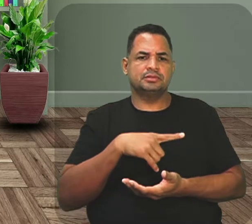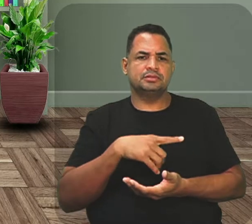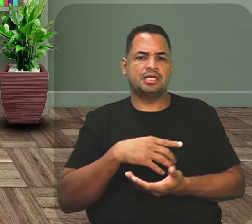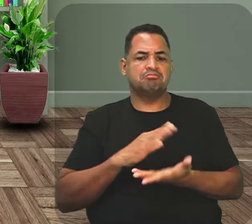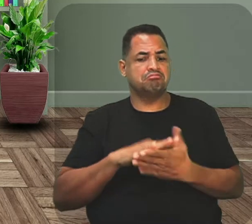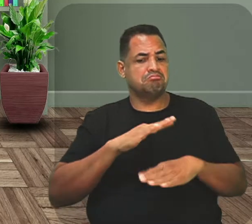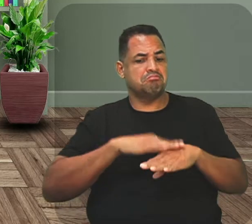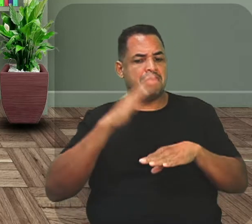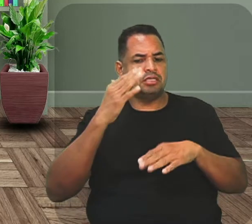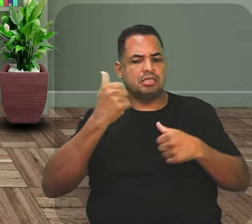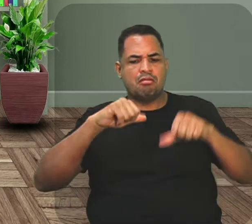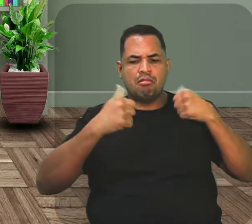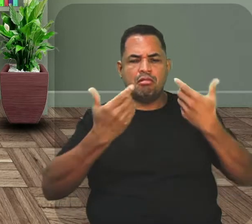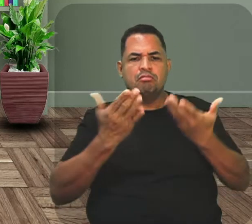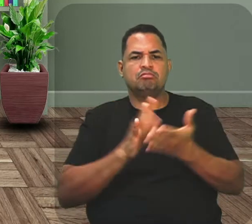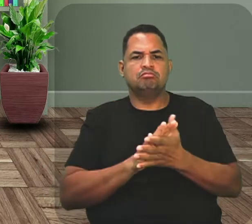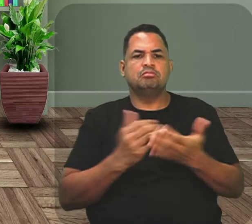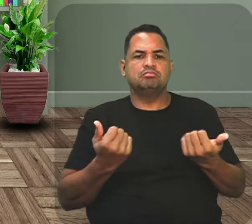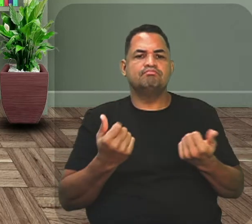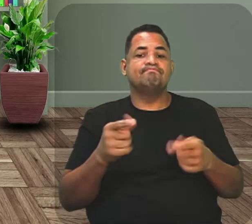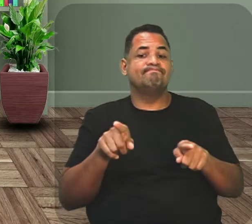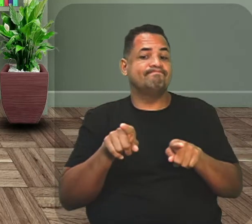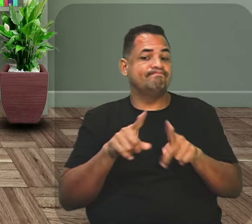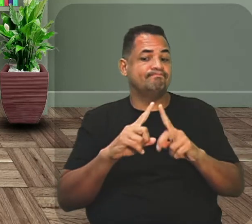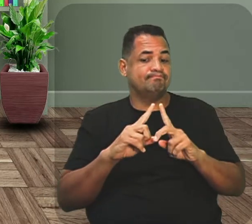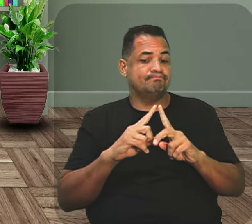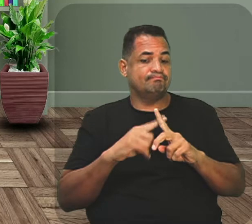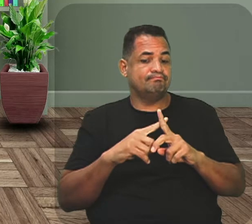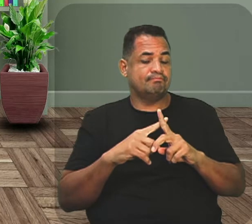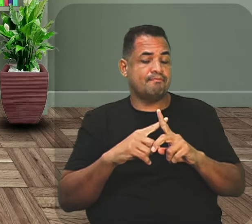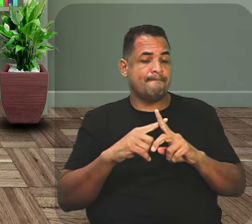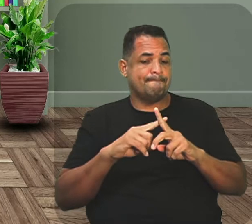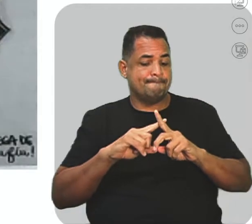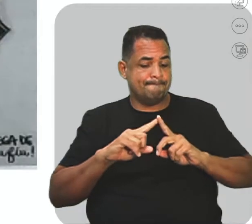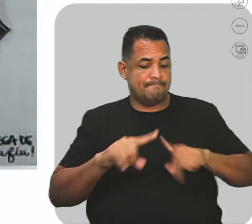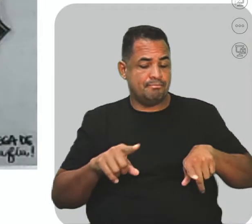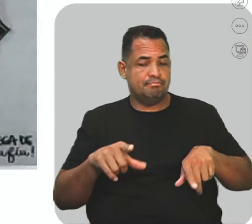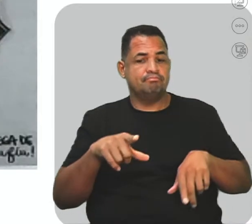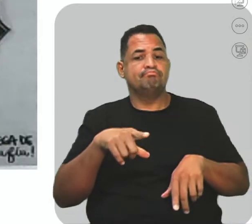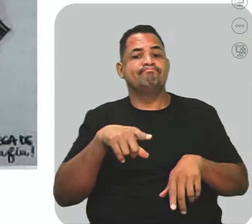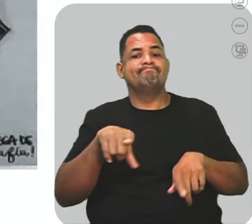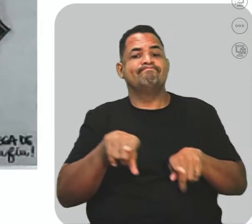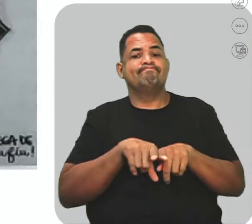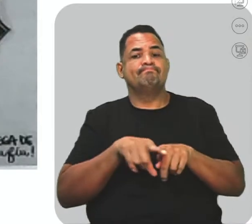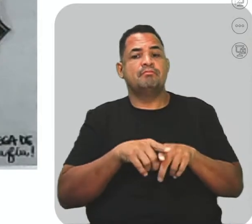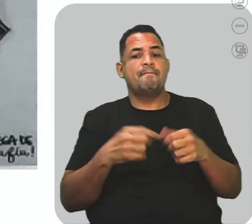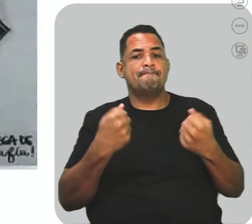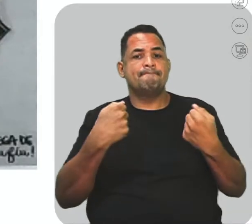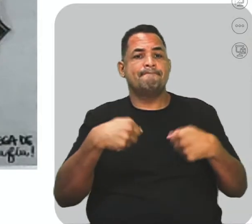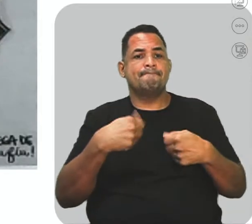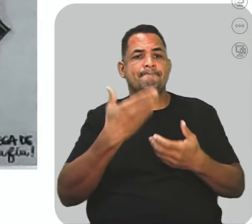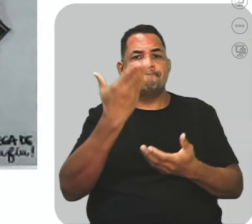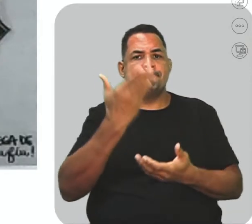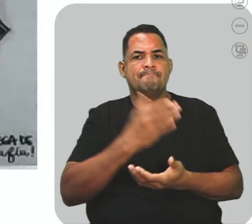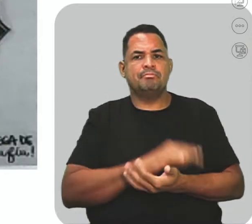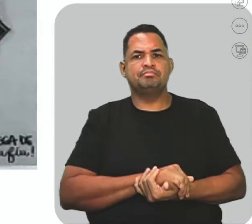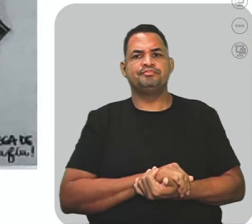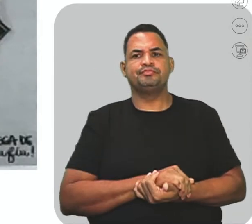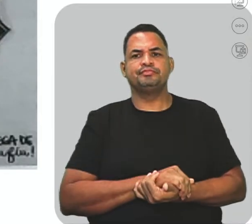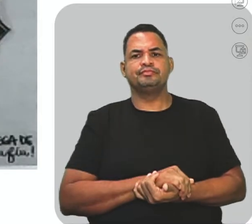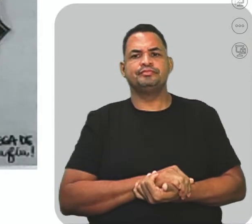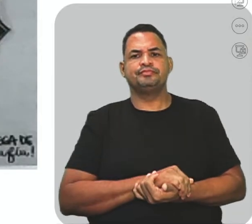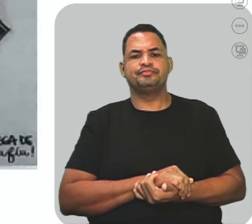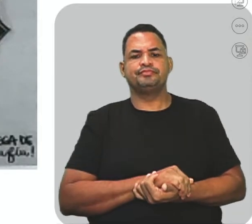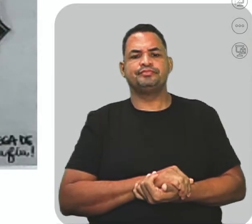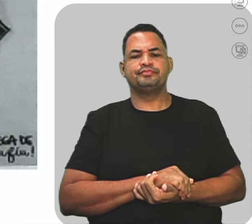qualidades, né? Ela também pode, tá bom? Vamos aí avançar. A gente traz aí como assédio sofrido